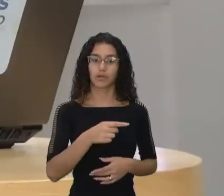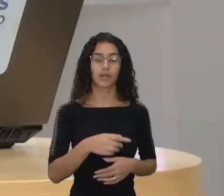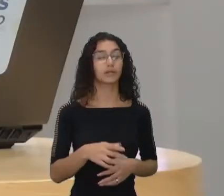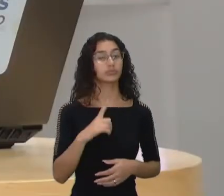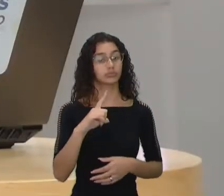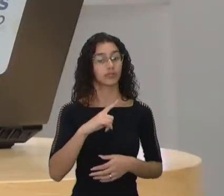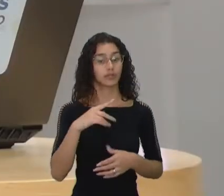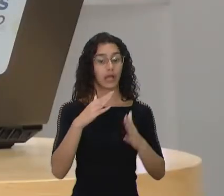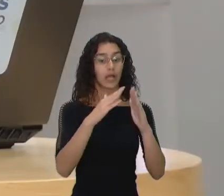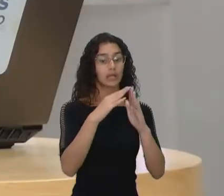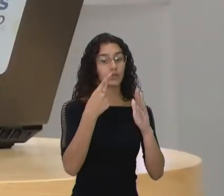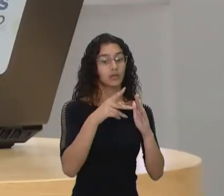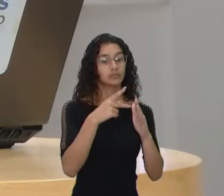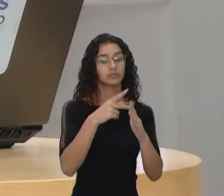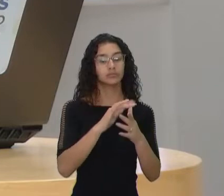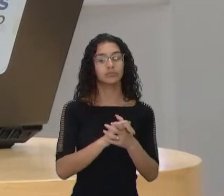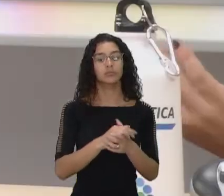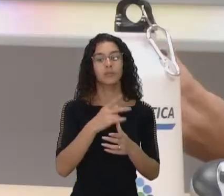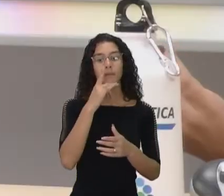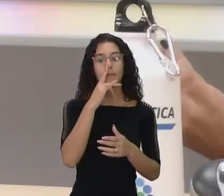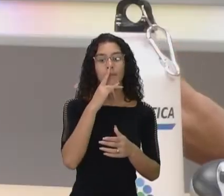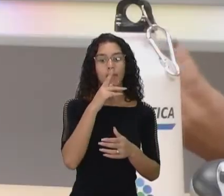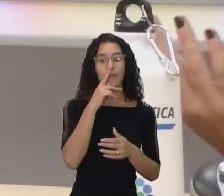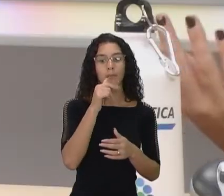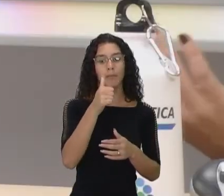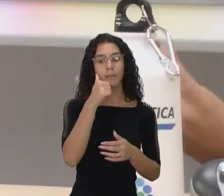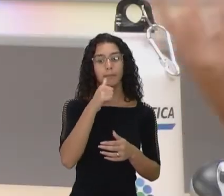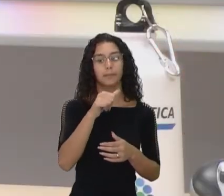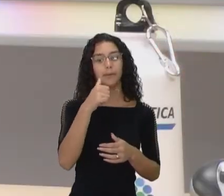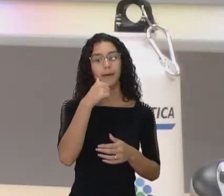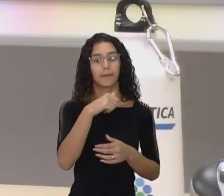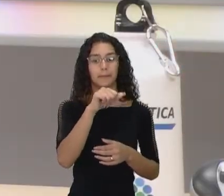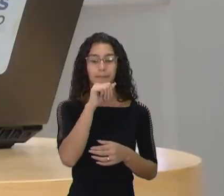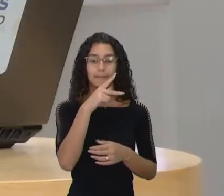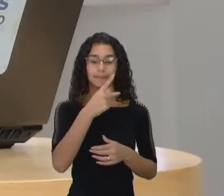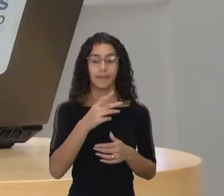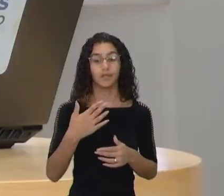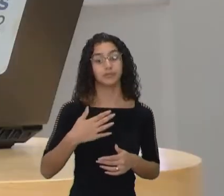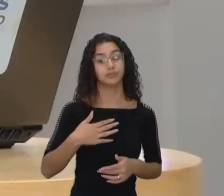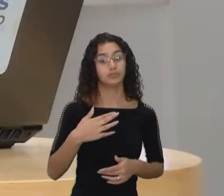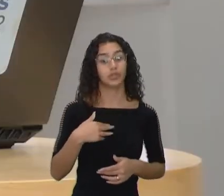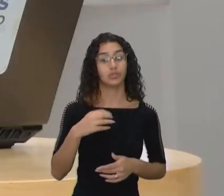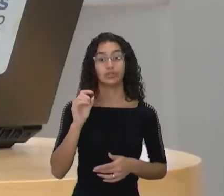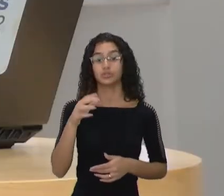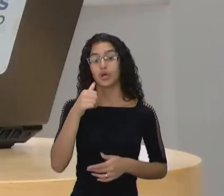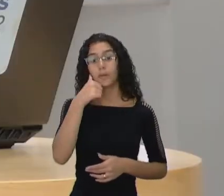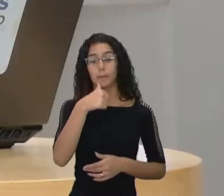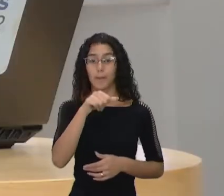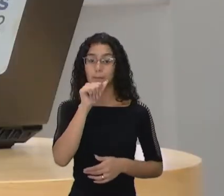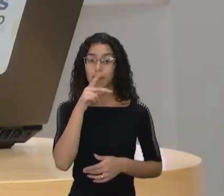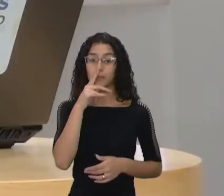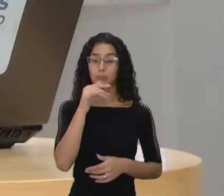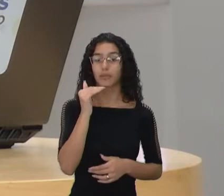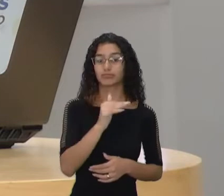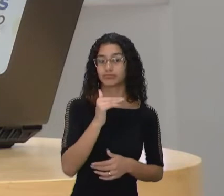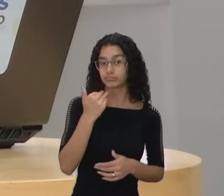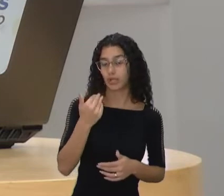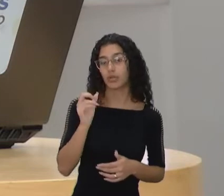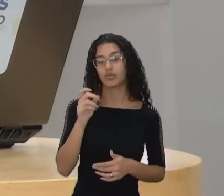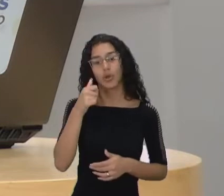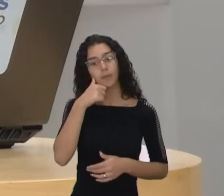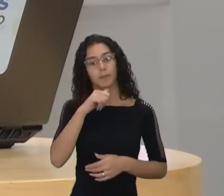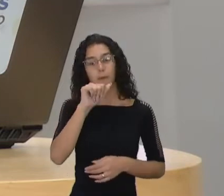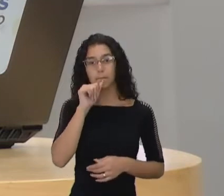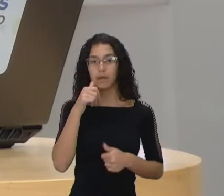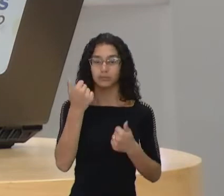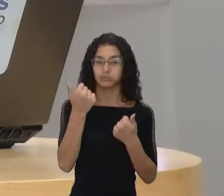assumiu na casa dela foi Meus dois pais, meu pai e minha mãe. Pai e a mãe dela. No meu caso, só minha mãe, né? Meu pai é falecido, então só minha mãe